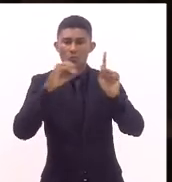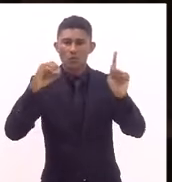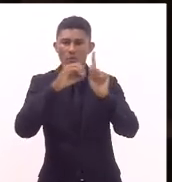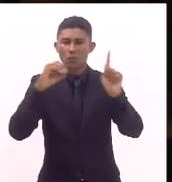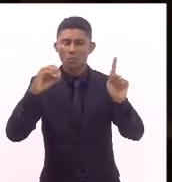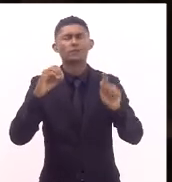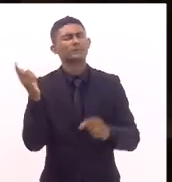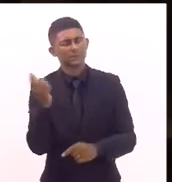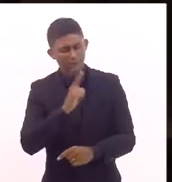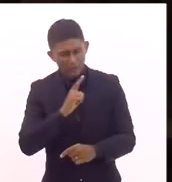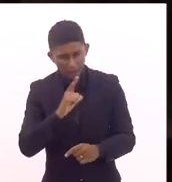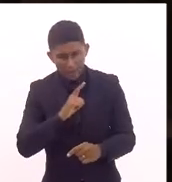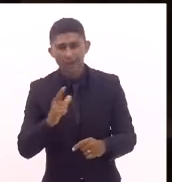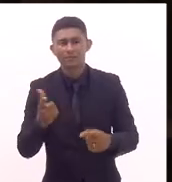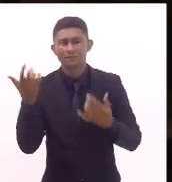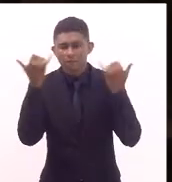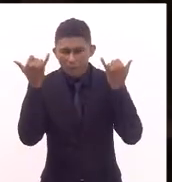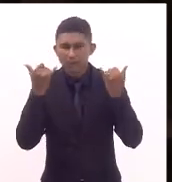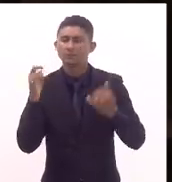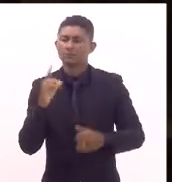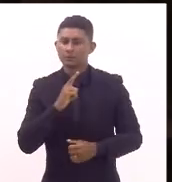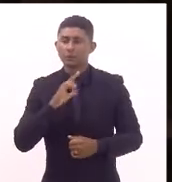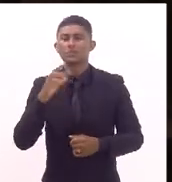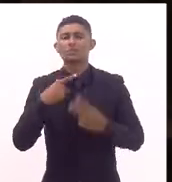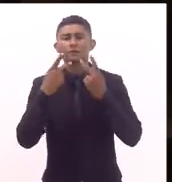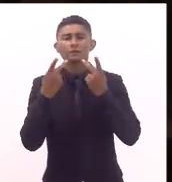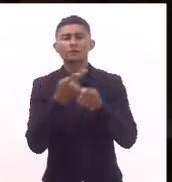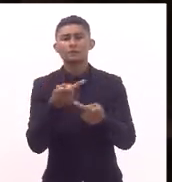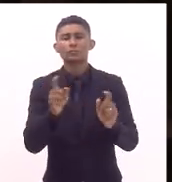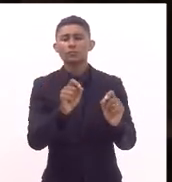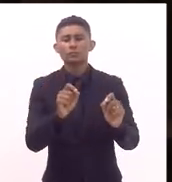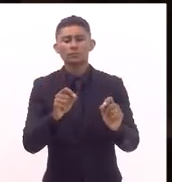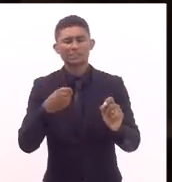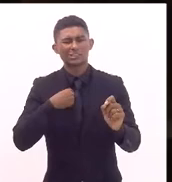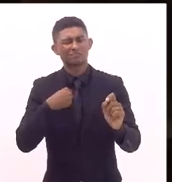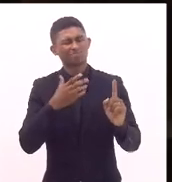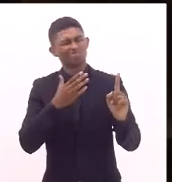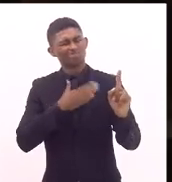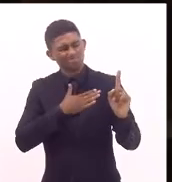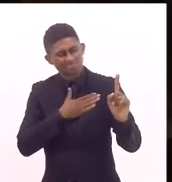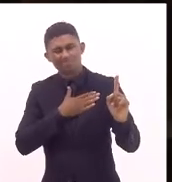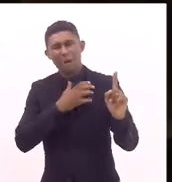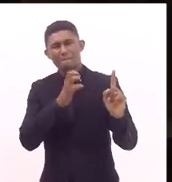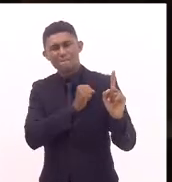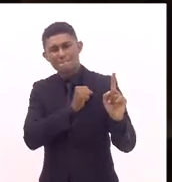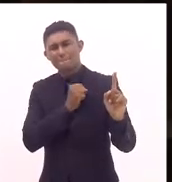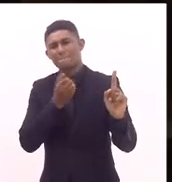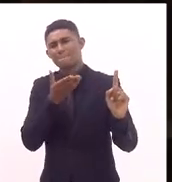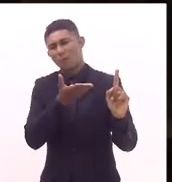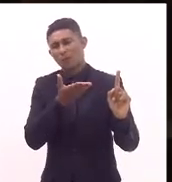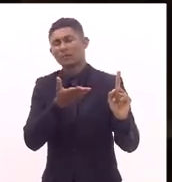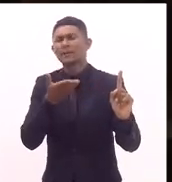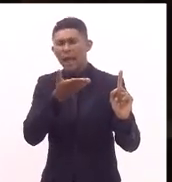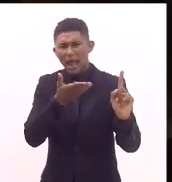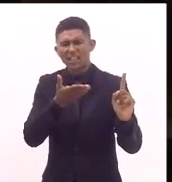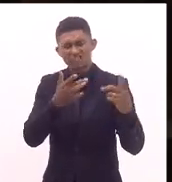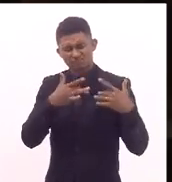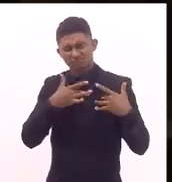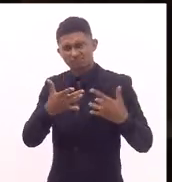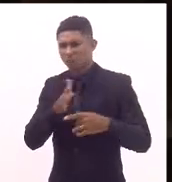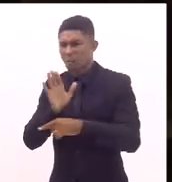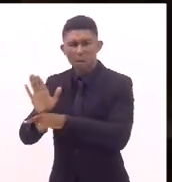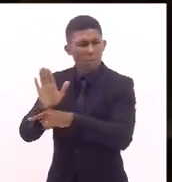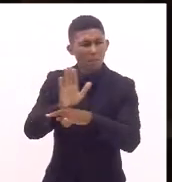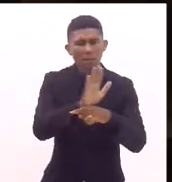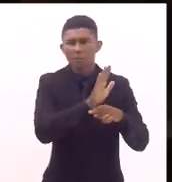Benedita da Silva Mas eu só queria dizer assim do meu afeto do meu amor da generosidade de Benedita